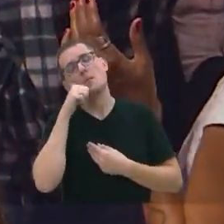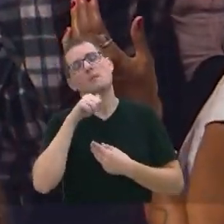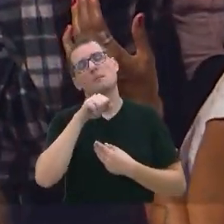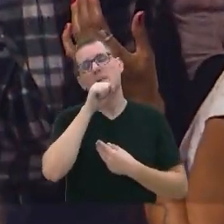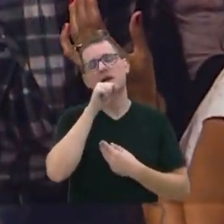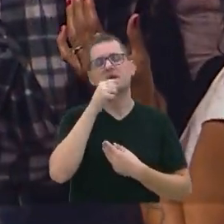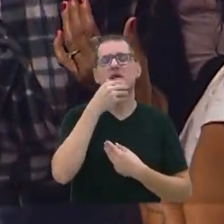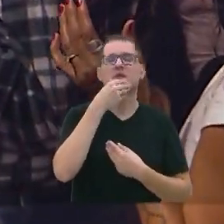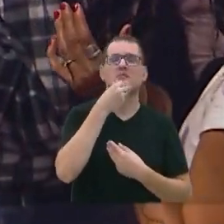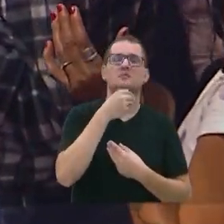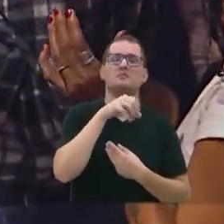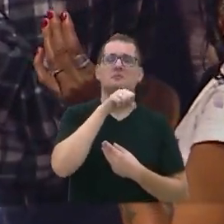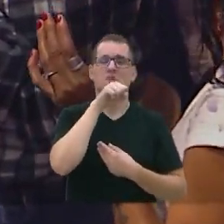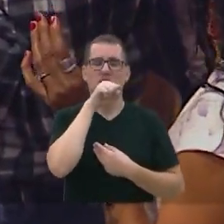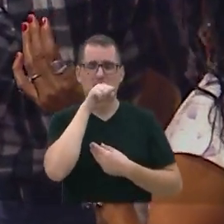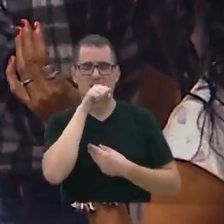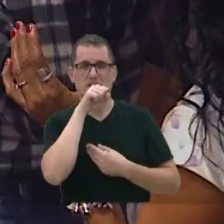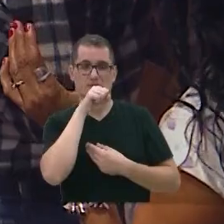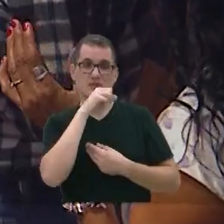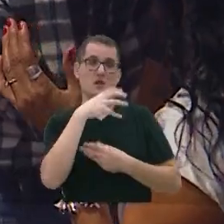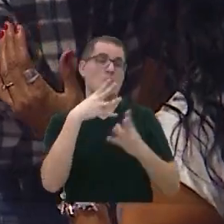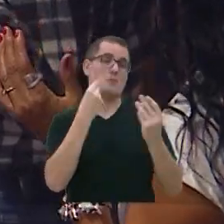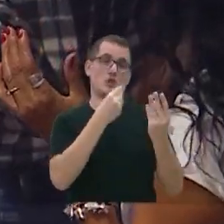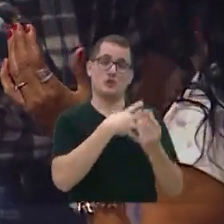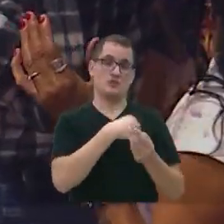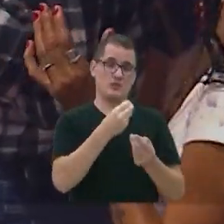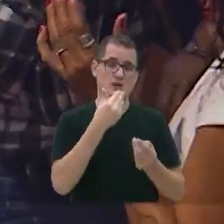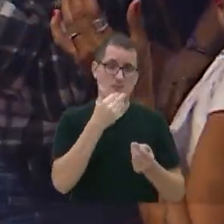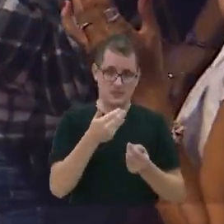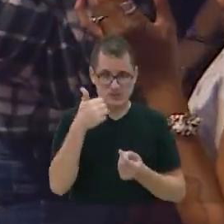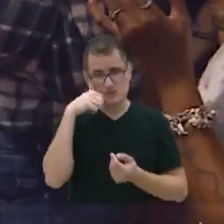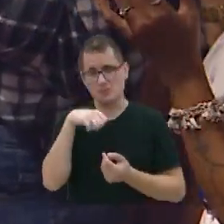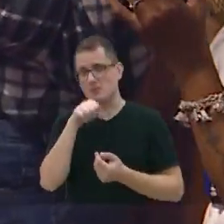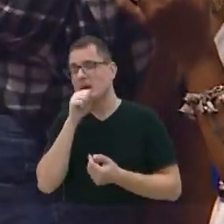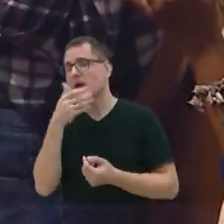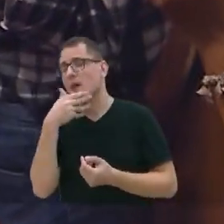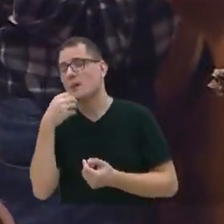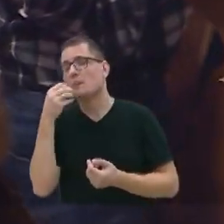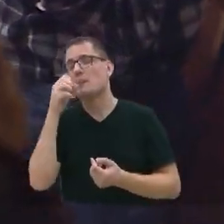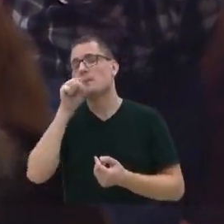seu pai e pela sua mãe. Toca, Senhor.